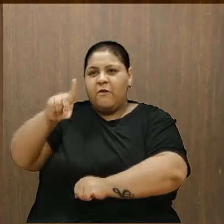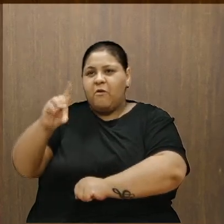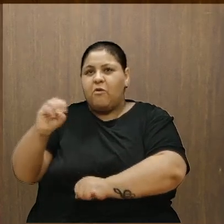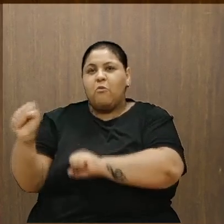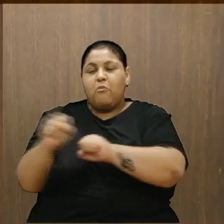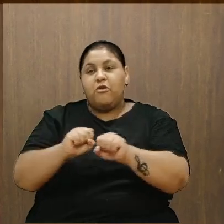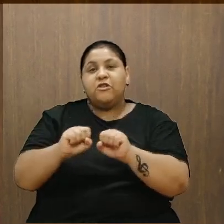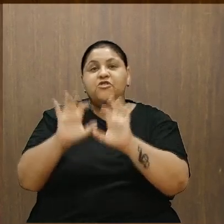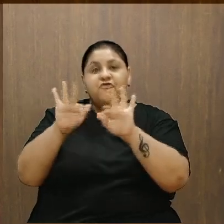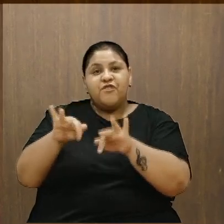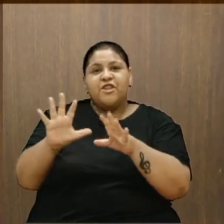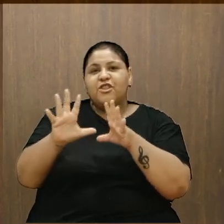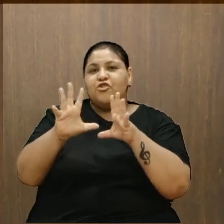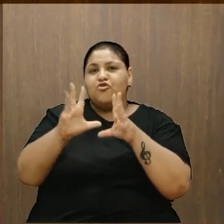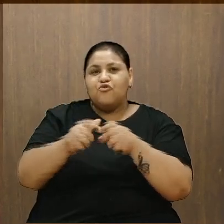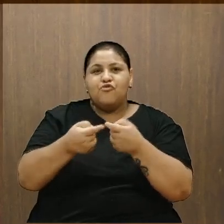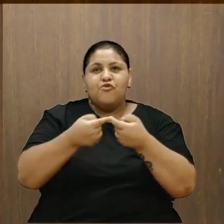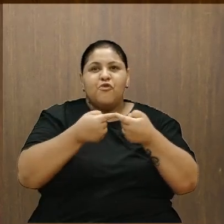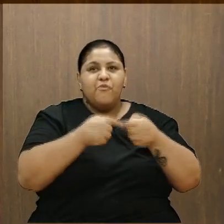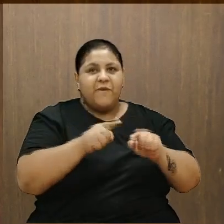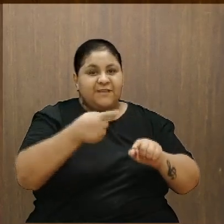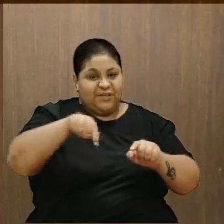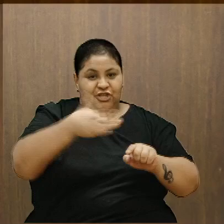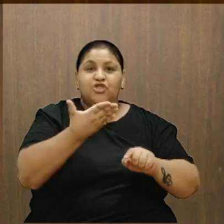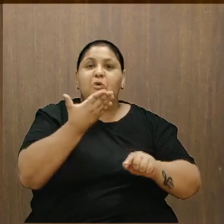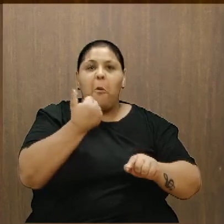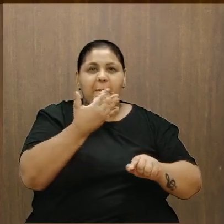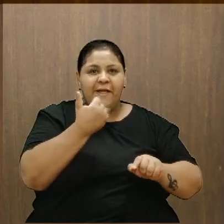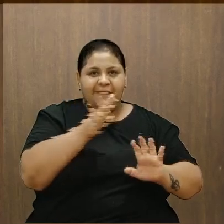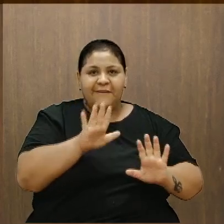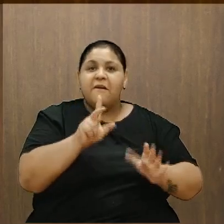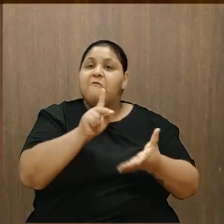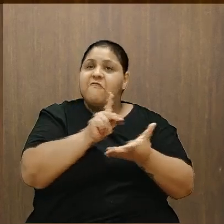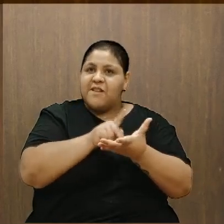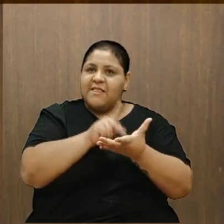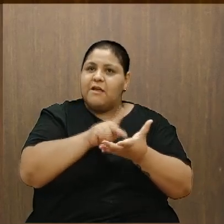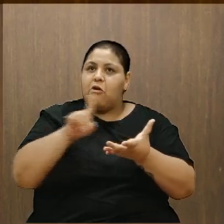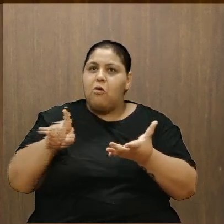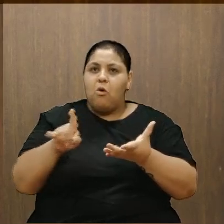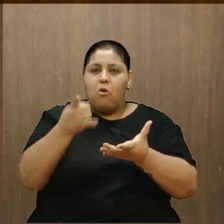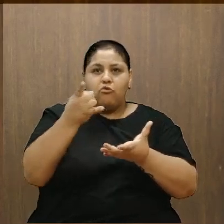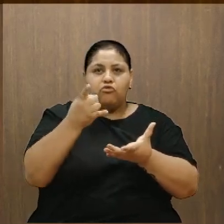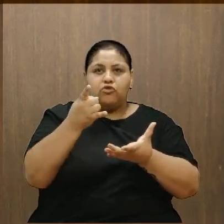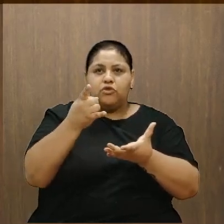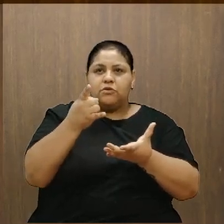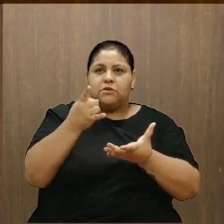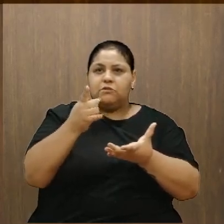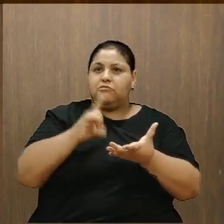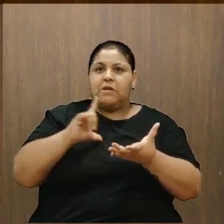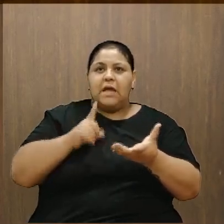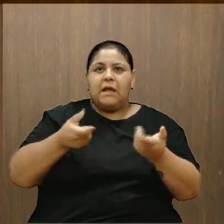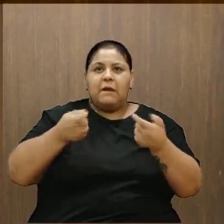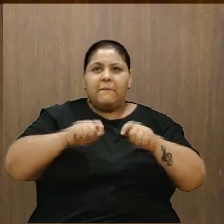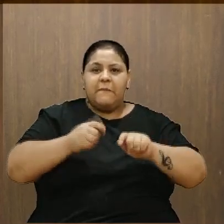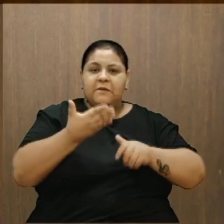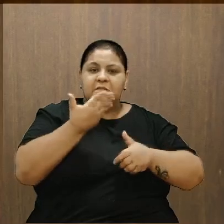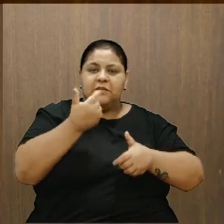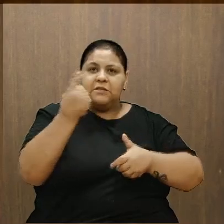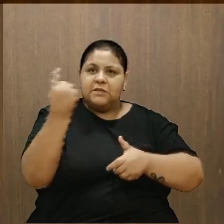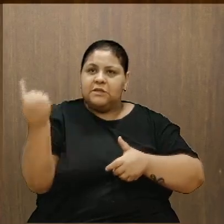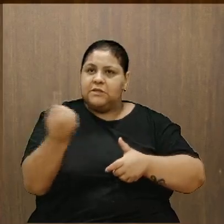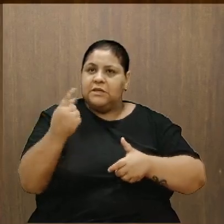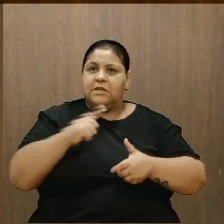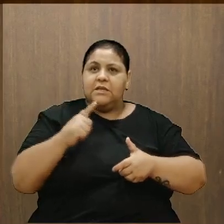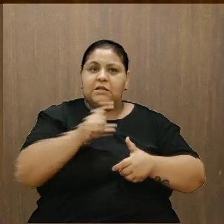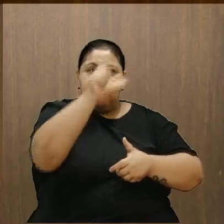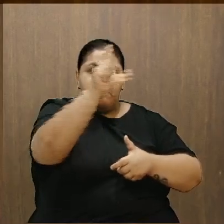acabar tudo, mas vai acabar tudo com a gente comendo. E é verdade, a última coisa que o ser humano faz, ele não tem capacidade de se alimentar sozinho, tem alguém